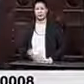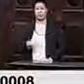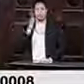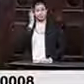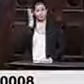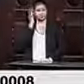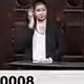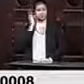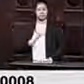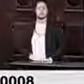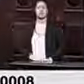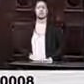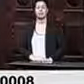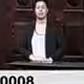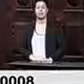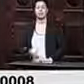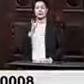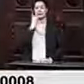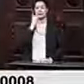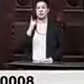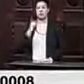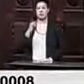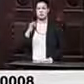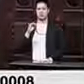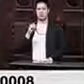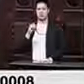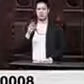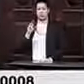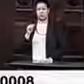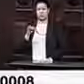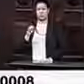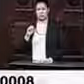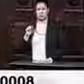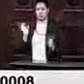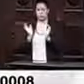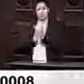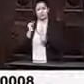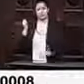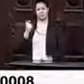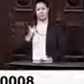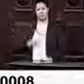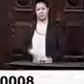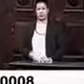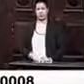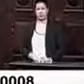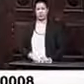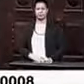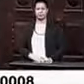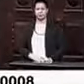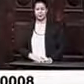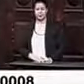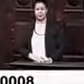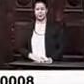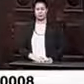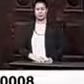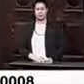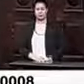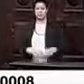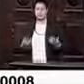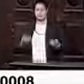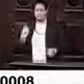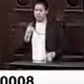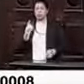Freixo. Deputado Paulo Ramos, da nossa bancada do PSOL. A bancada do nosso